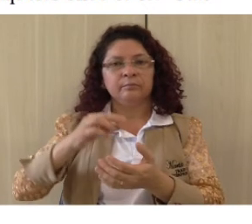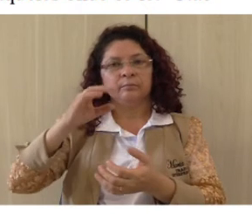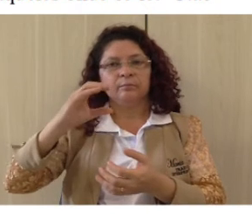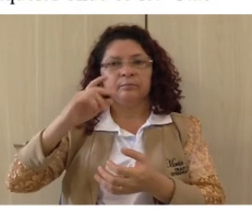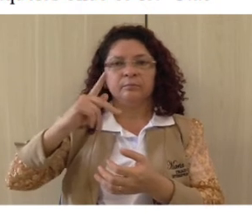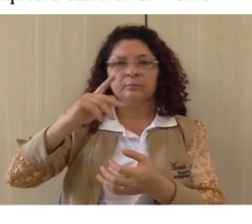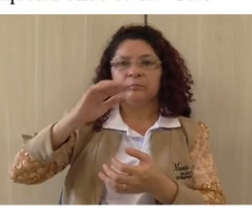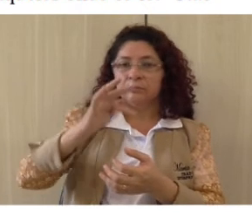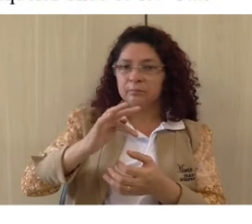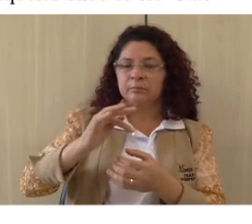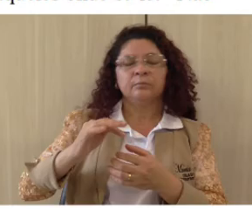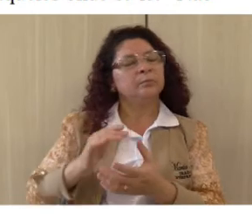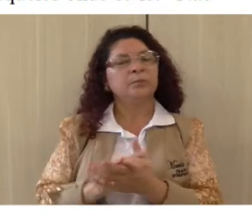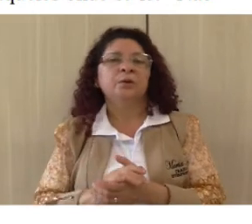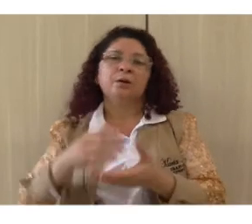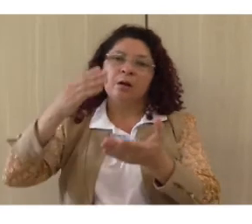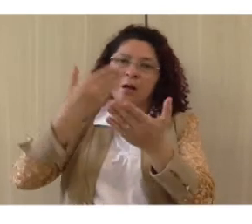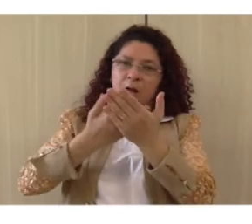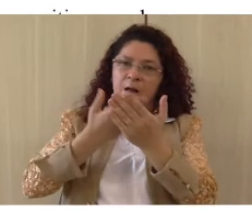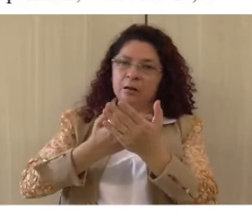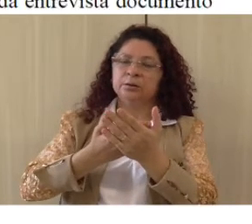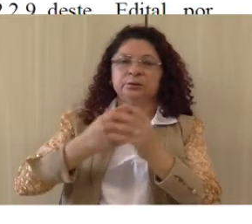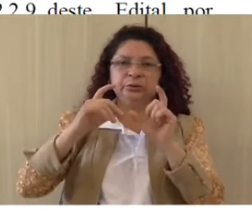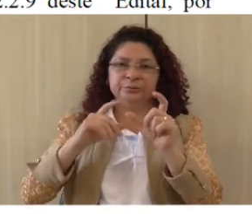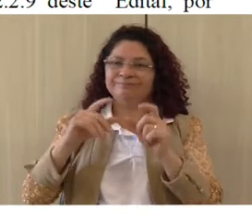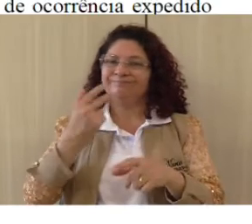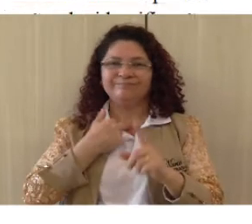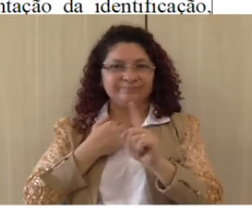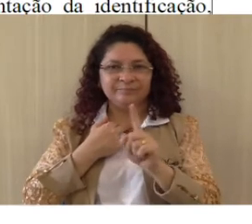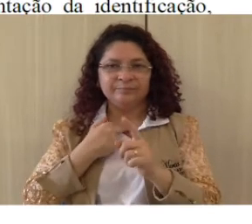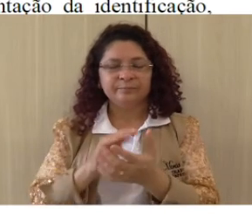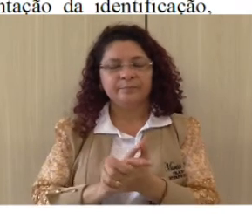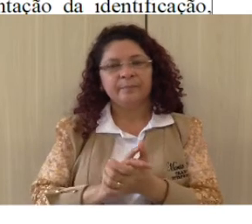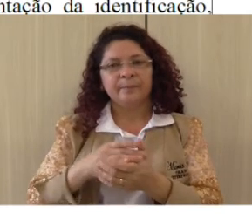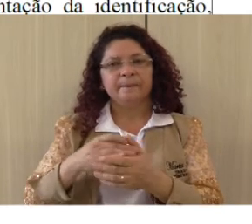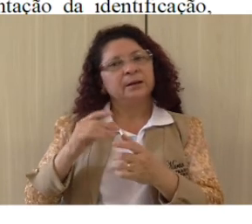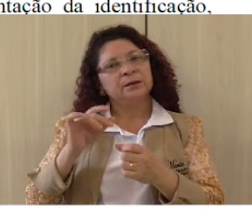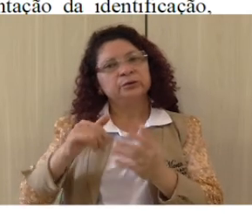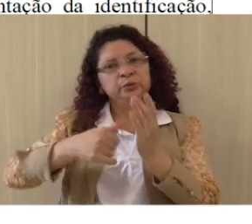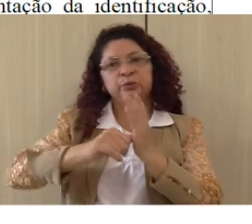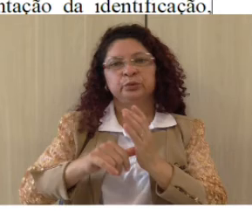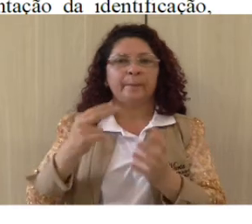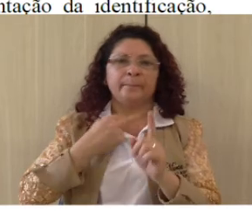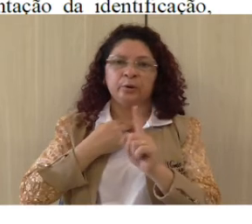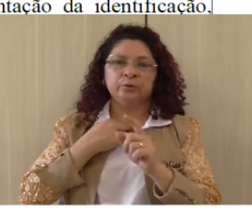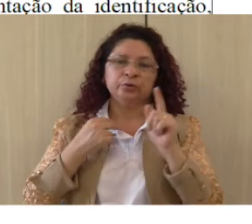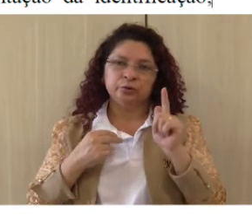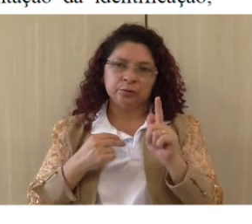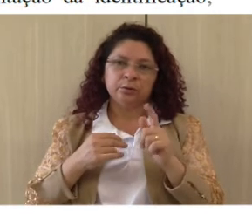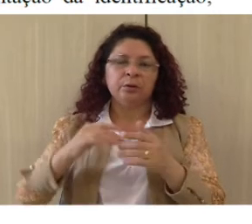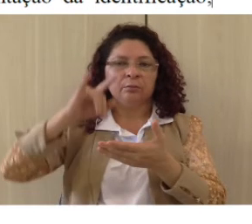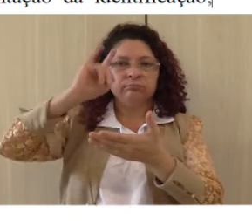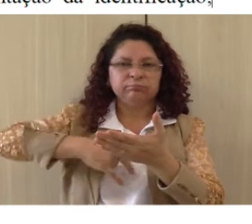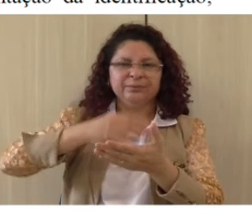CPF, E, carteiras de estudante, F, carteiras funcionais sem valor de identidade, G,